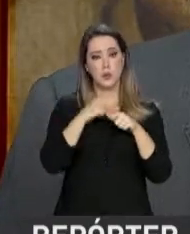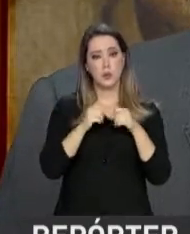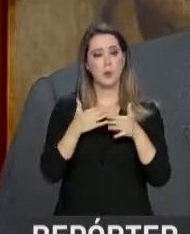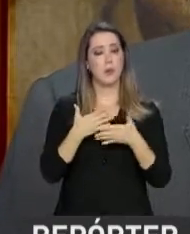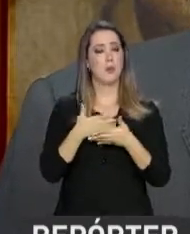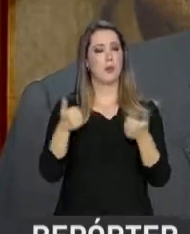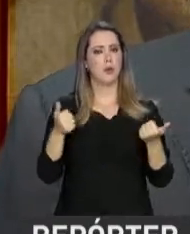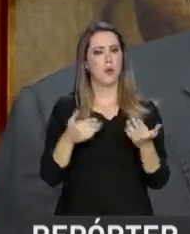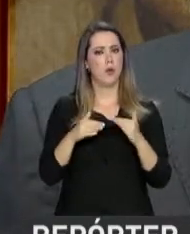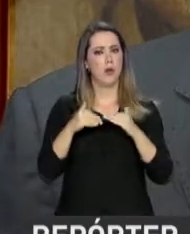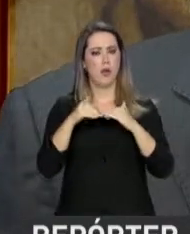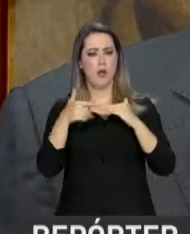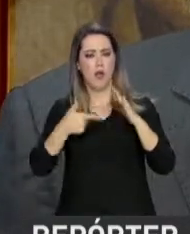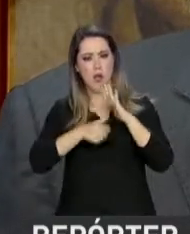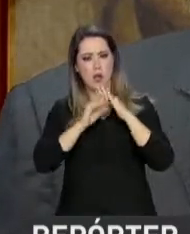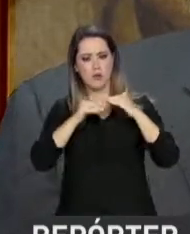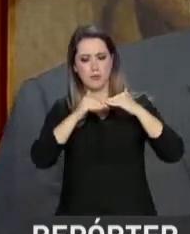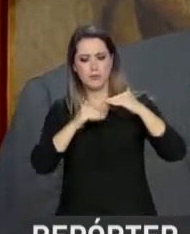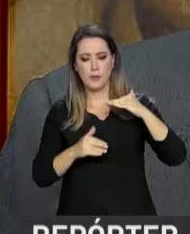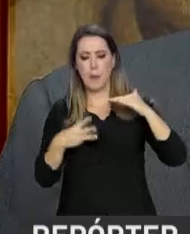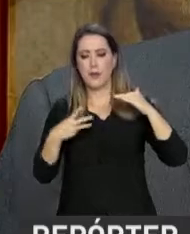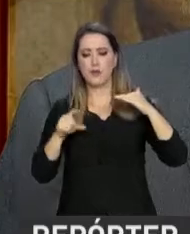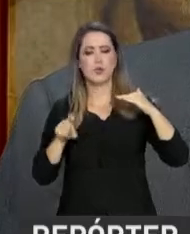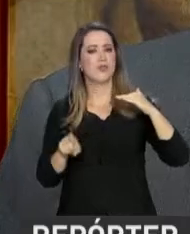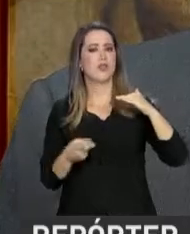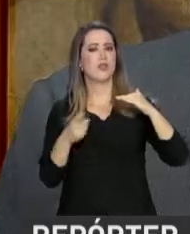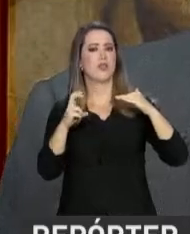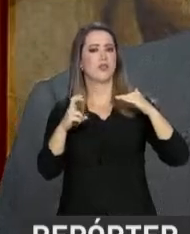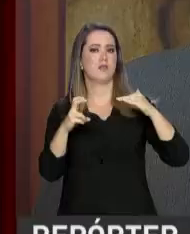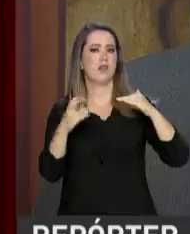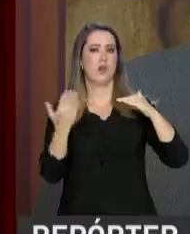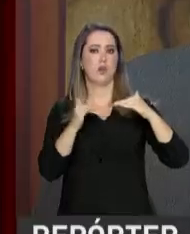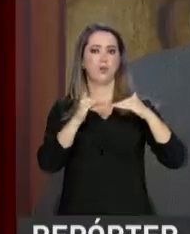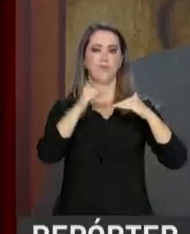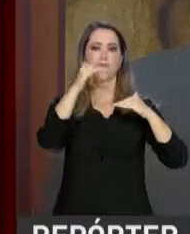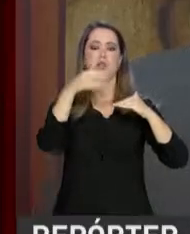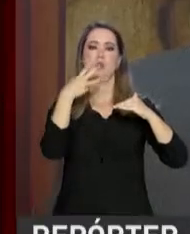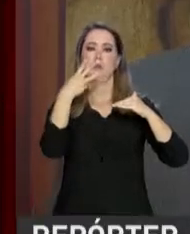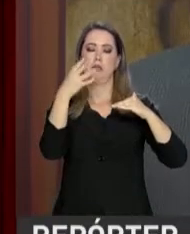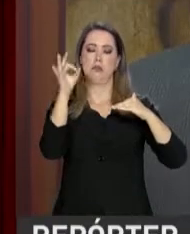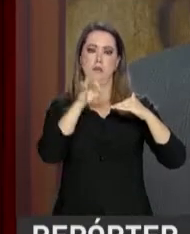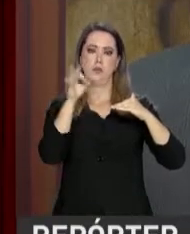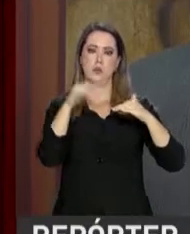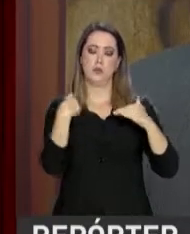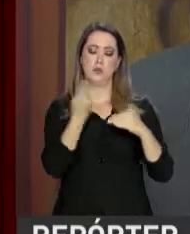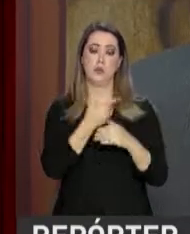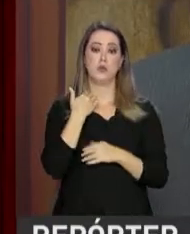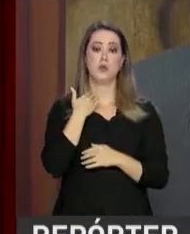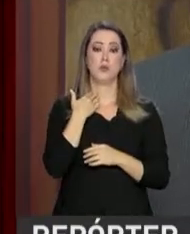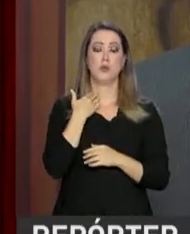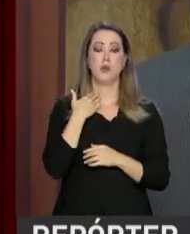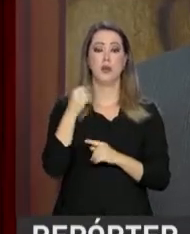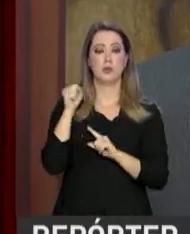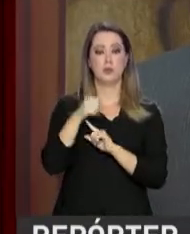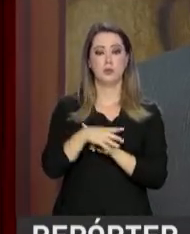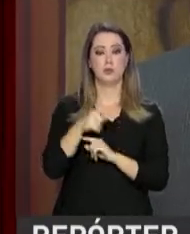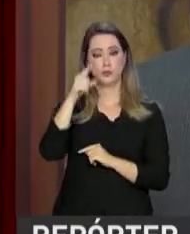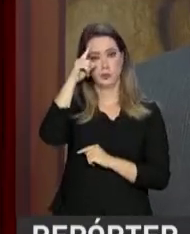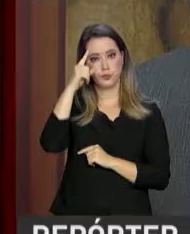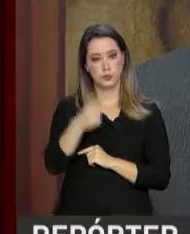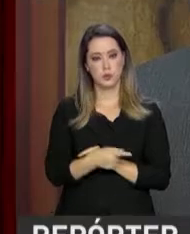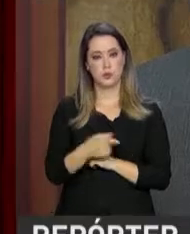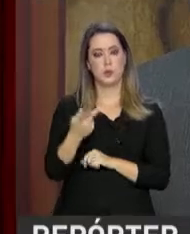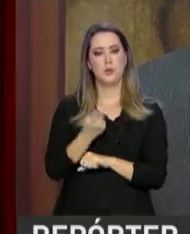13 e meio e agora está assumindo a aquecer no entorno do tejo nós do banco central tivemos a determinação de